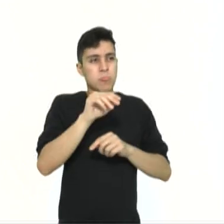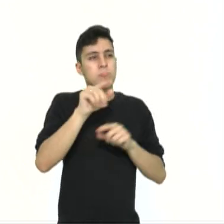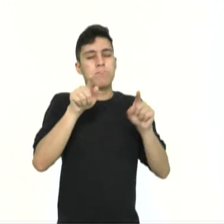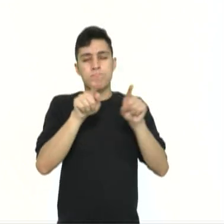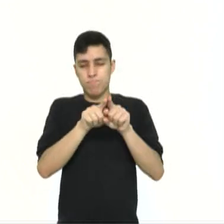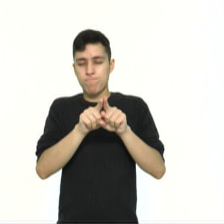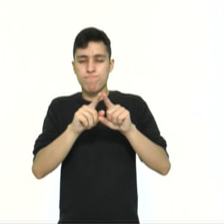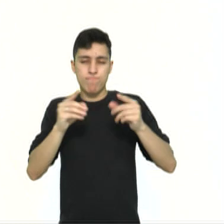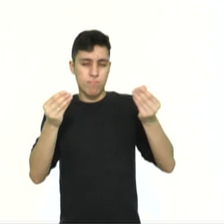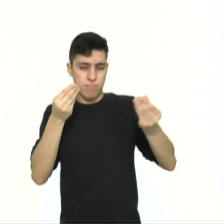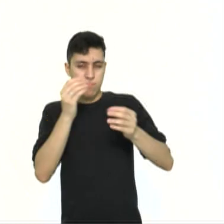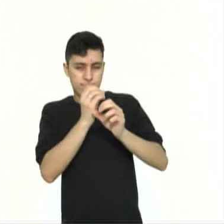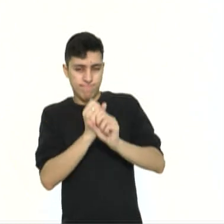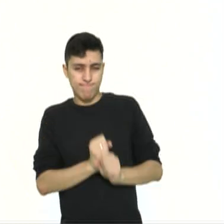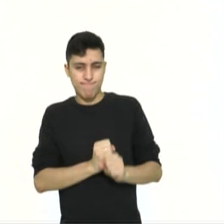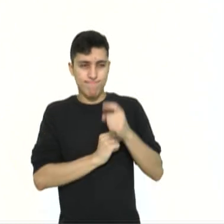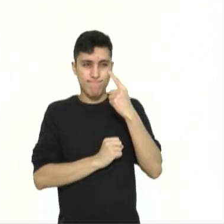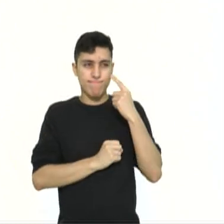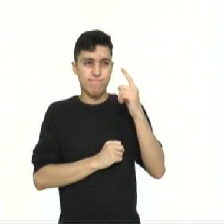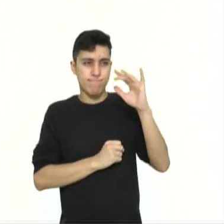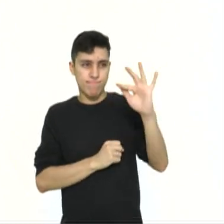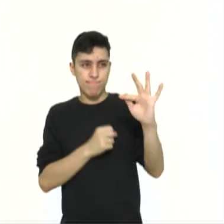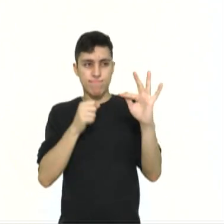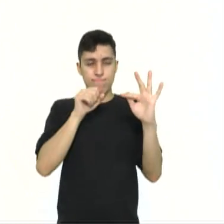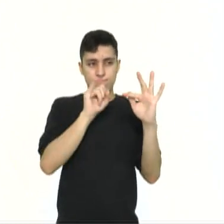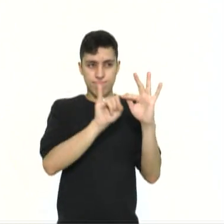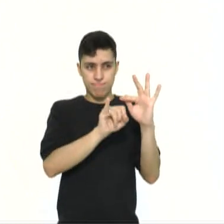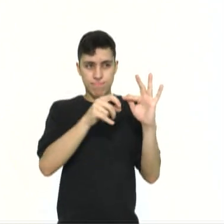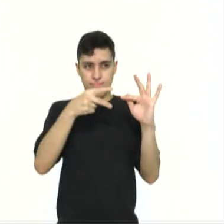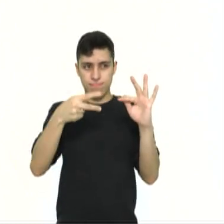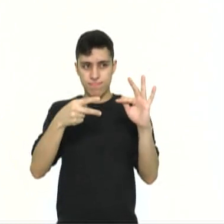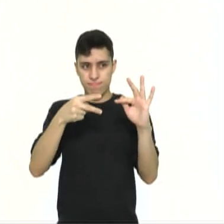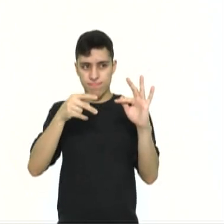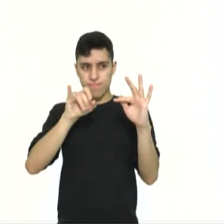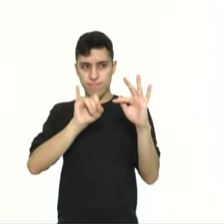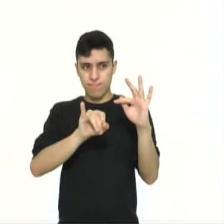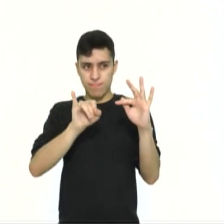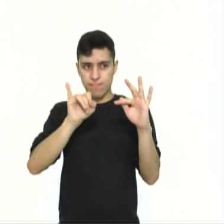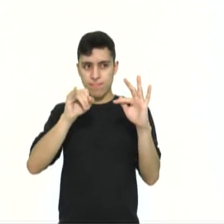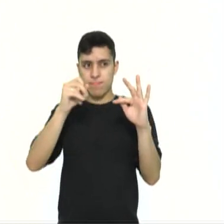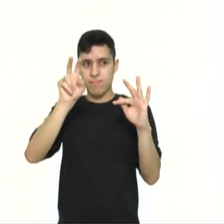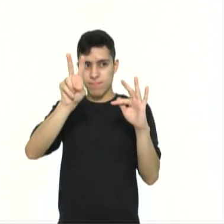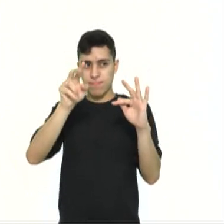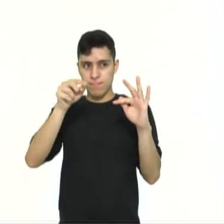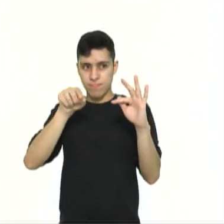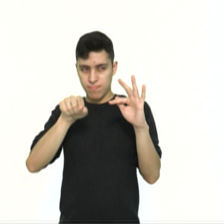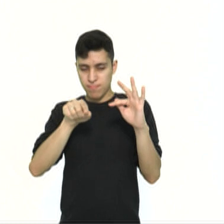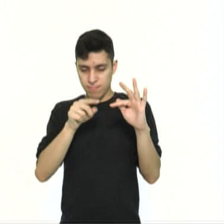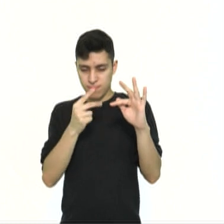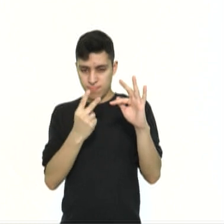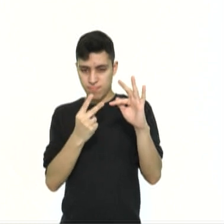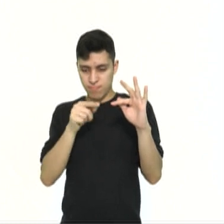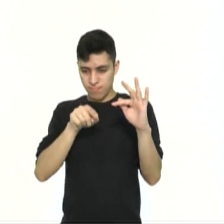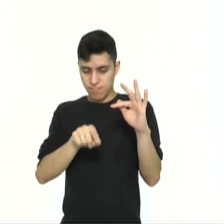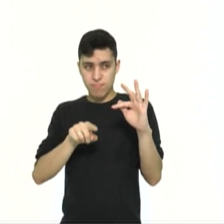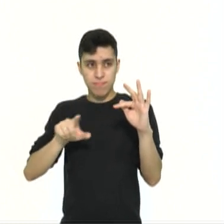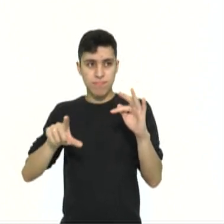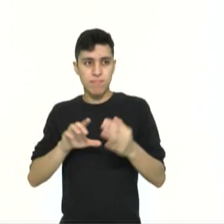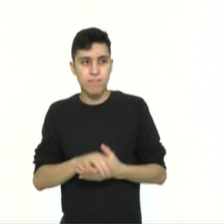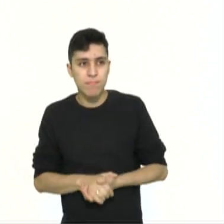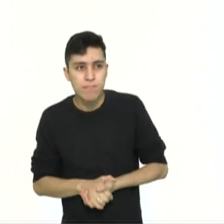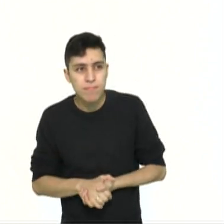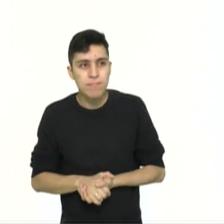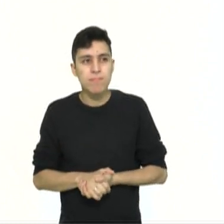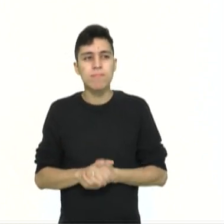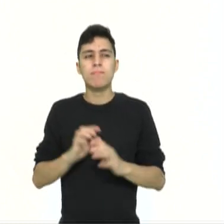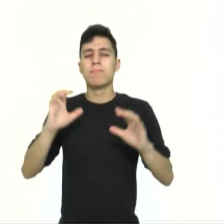Então vamos ter ali, então, o número de harmônico vezes a velocidade divididos por 2 vezes o comprimento, então, dessa flauta. Vai ficar ali